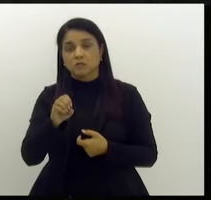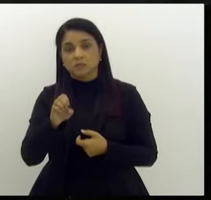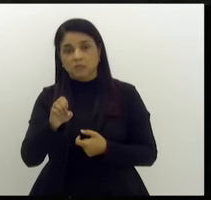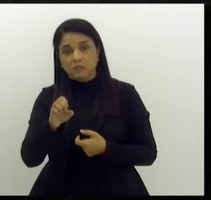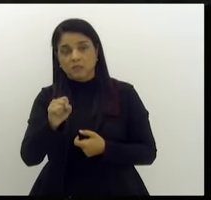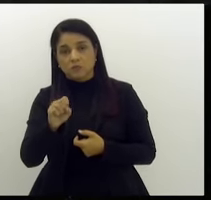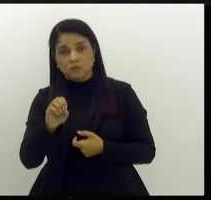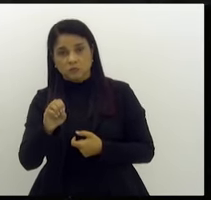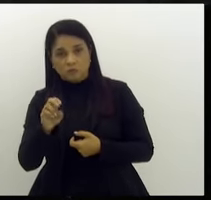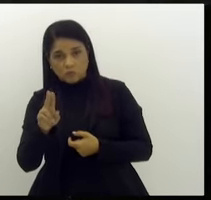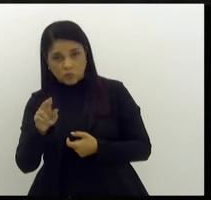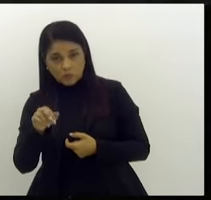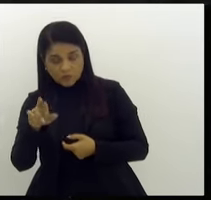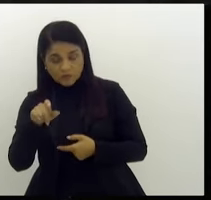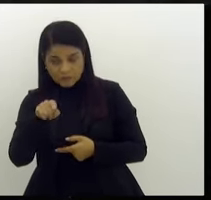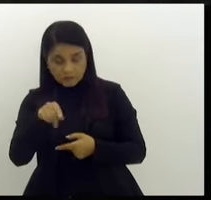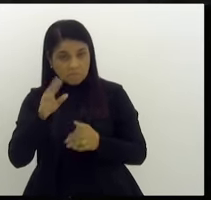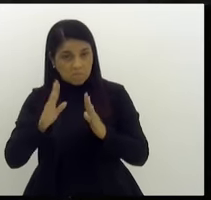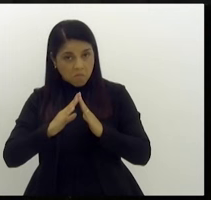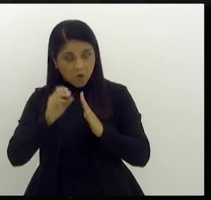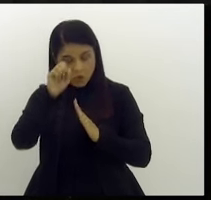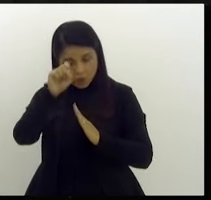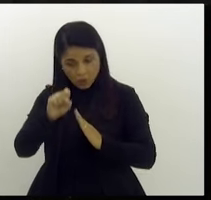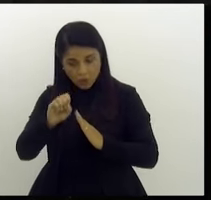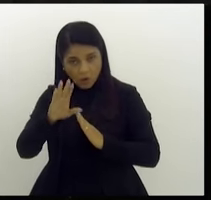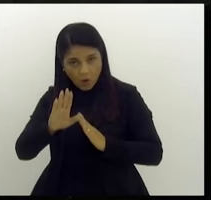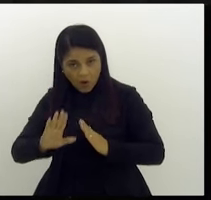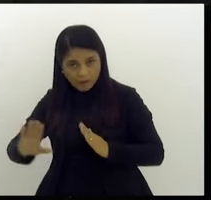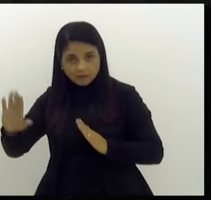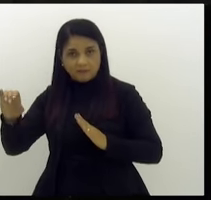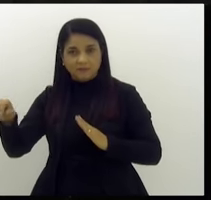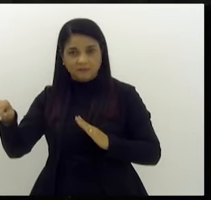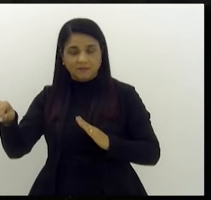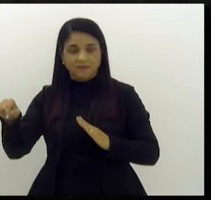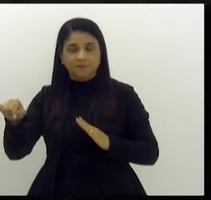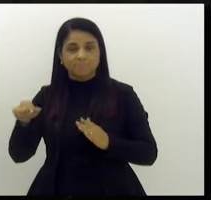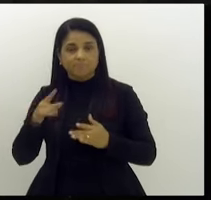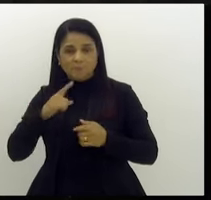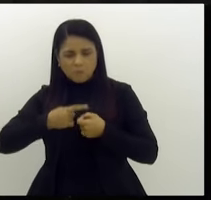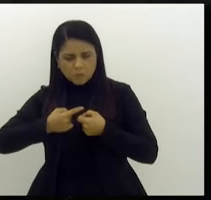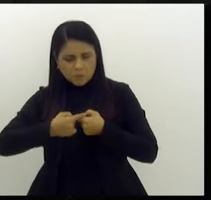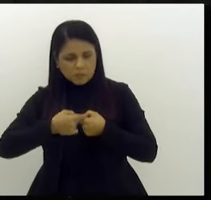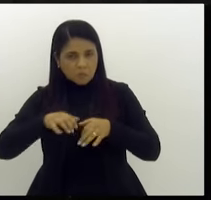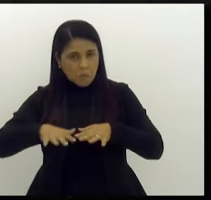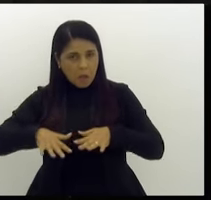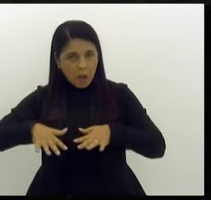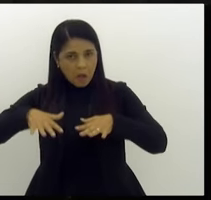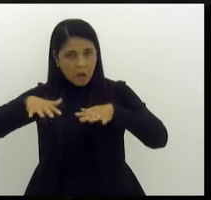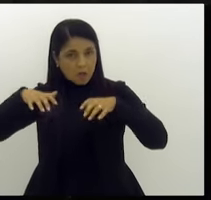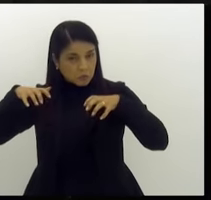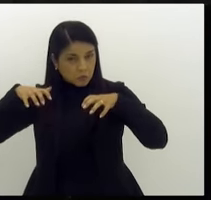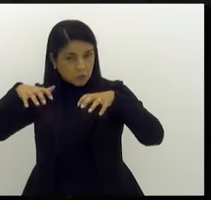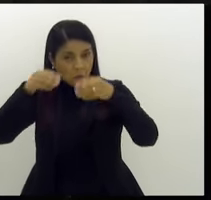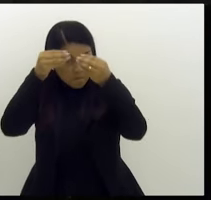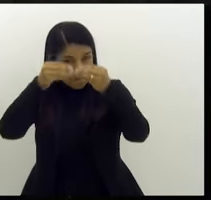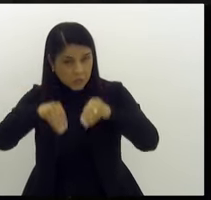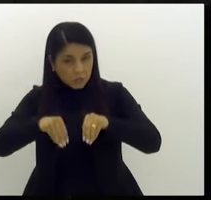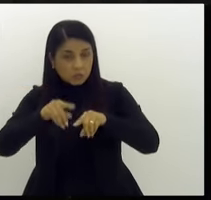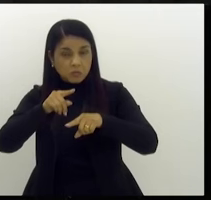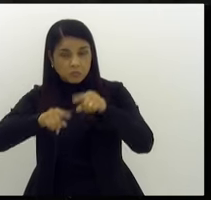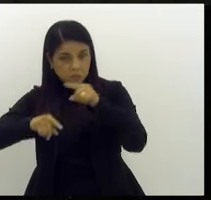Noroeste do Estado e todo ano sabe que os municípios do Noroeste alargam e trazem prejuízos